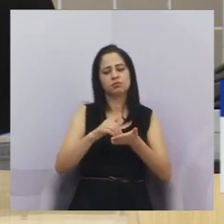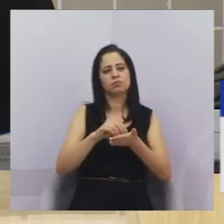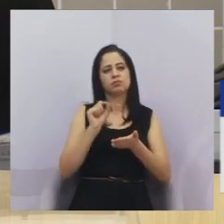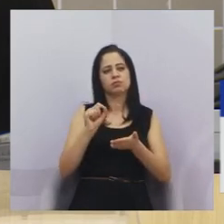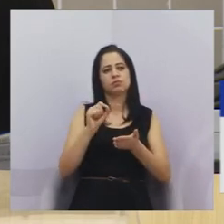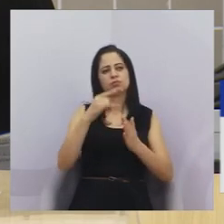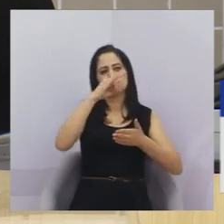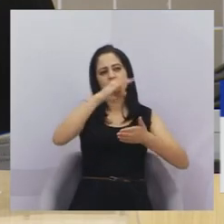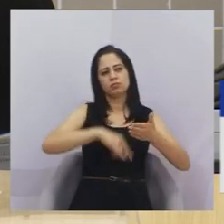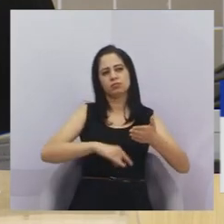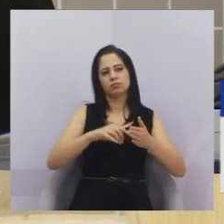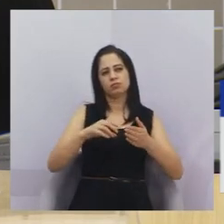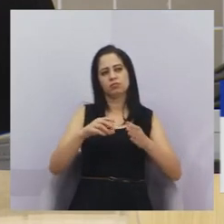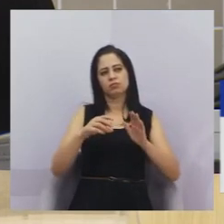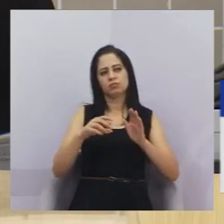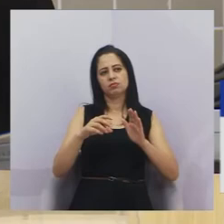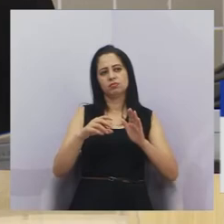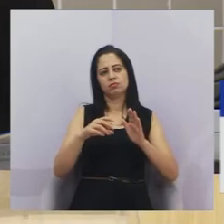anexos. Anexo 1º.